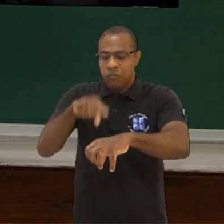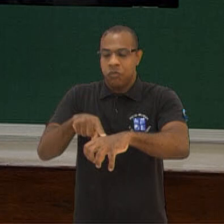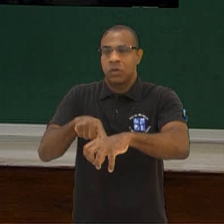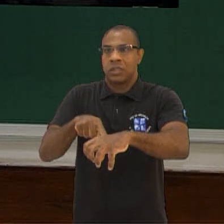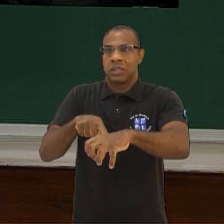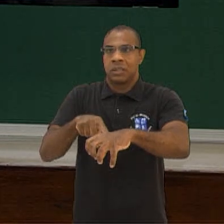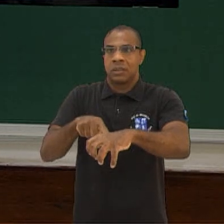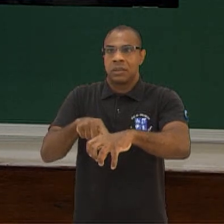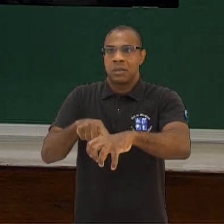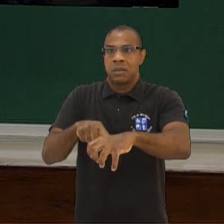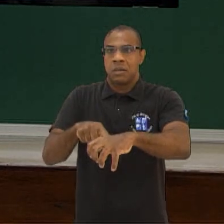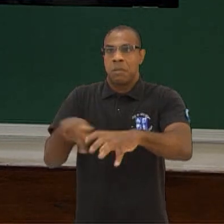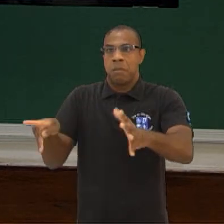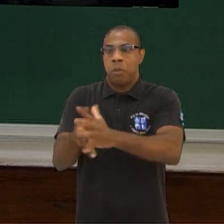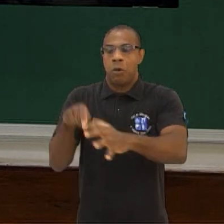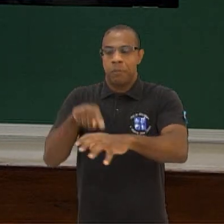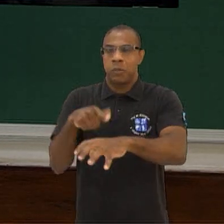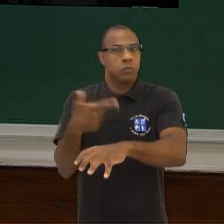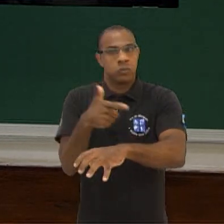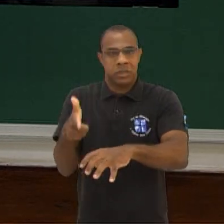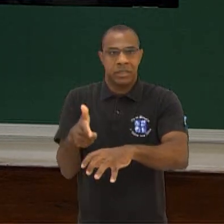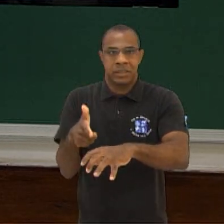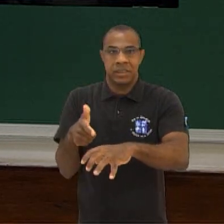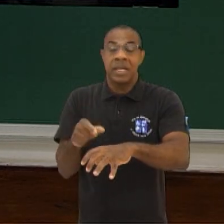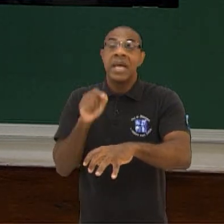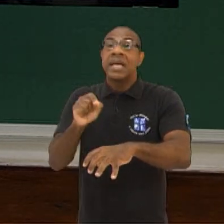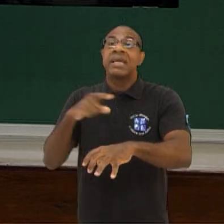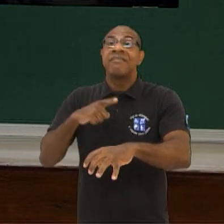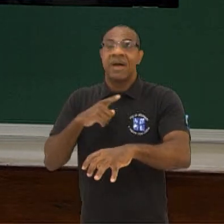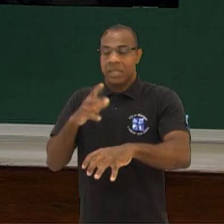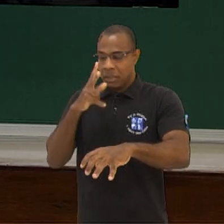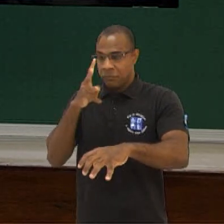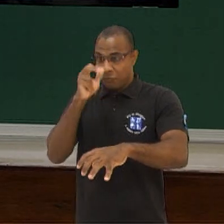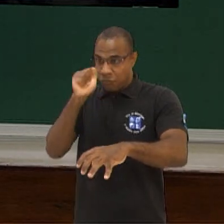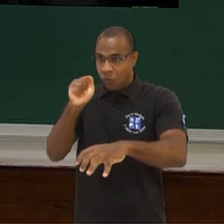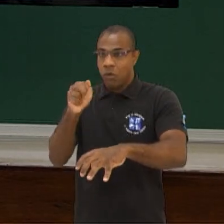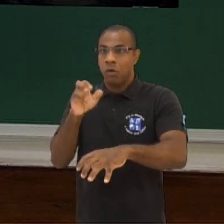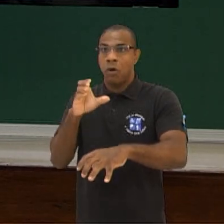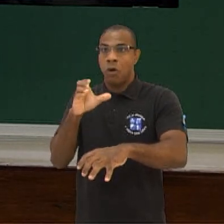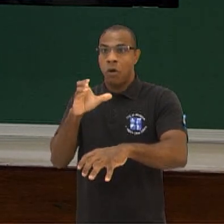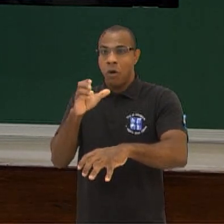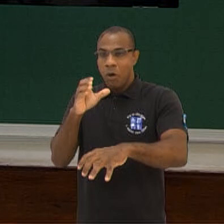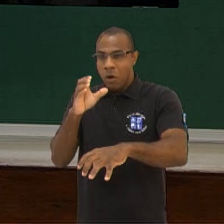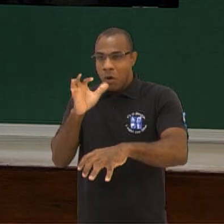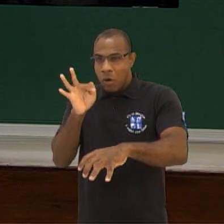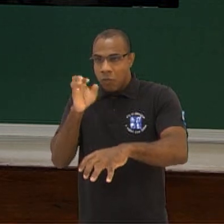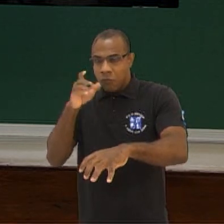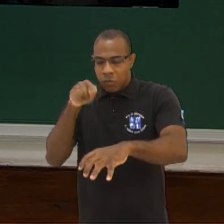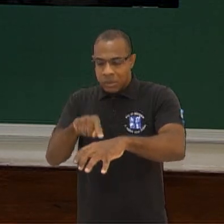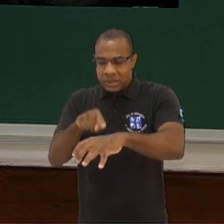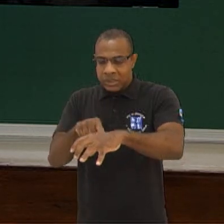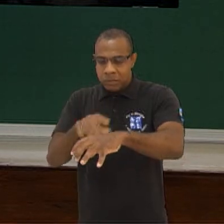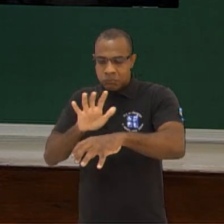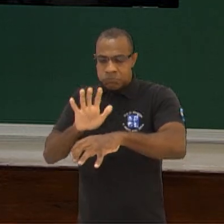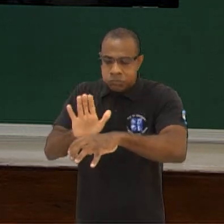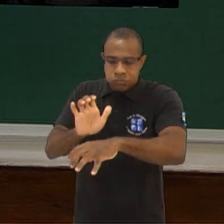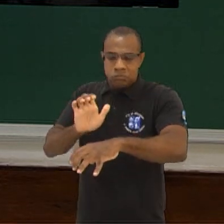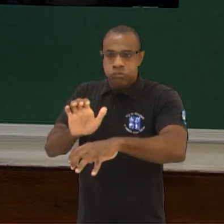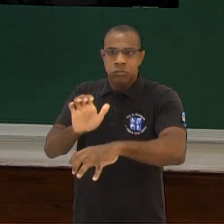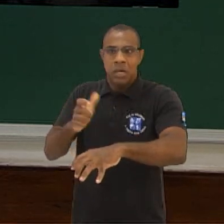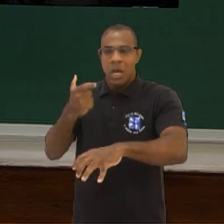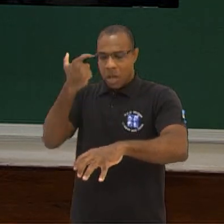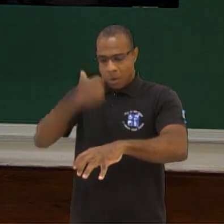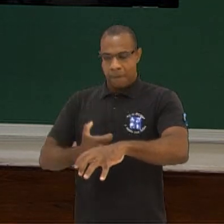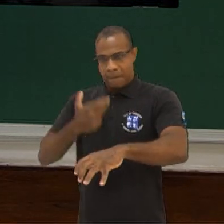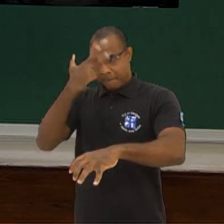é um corpo externo, é um campo externo. Então, não esqueçam. Esse campo que está magnético, que vai